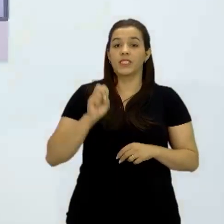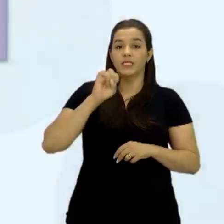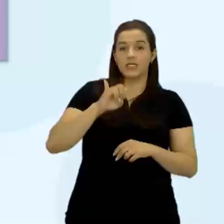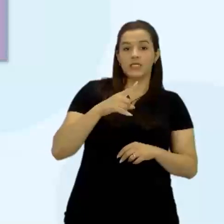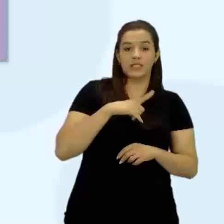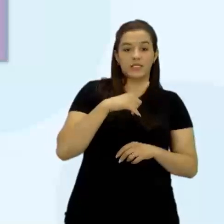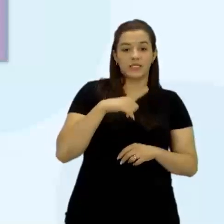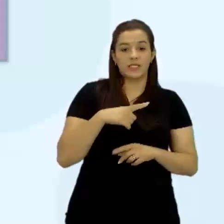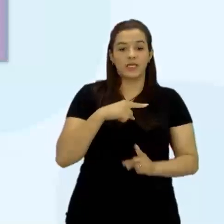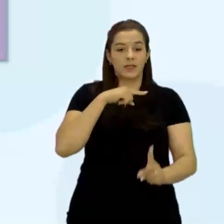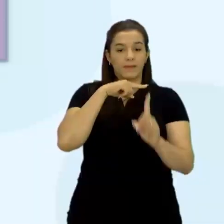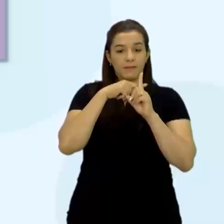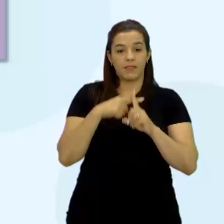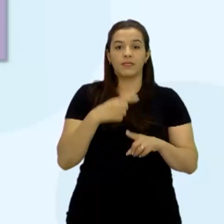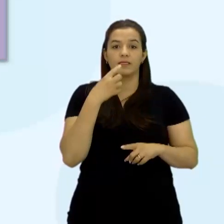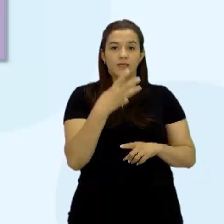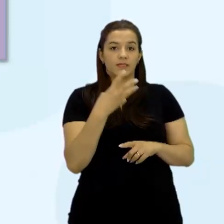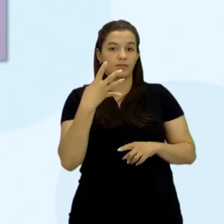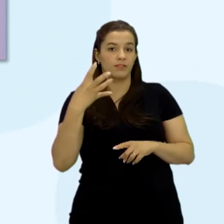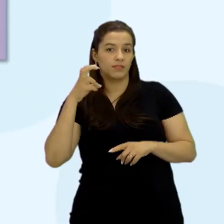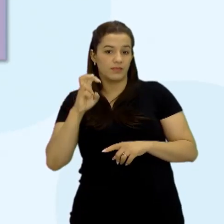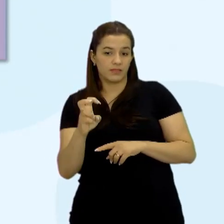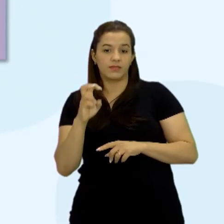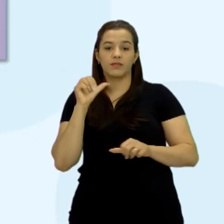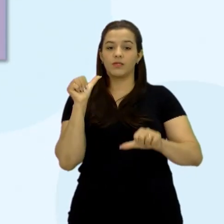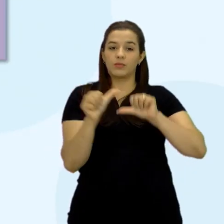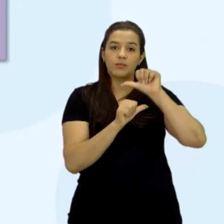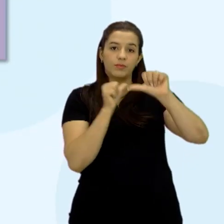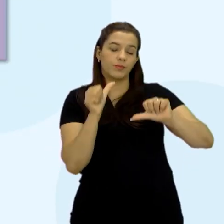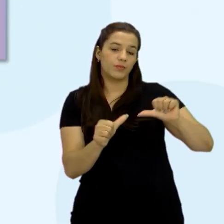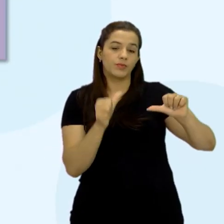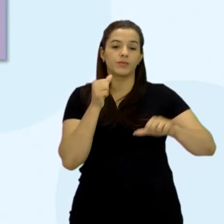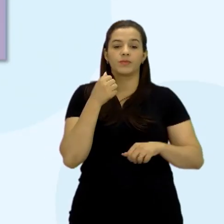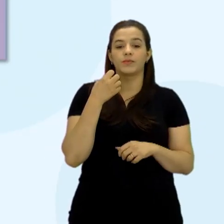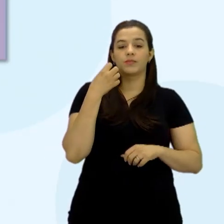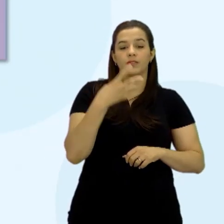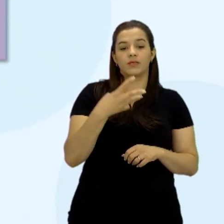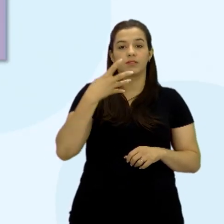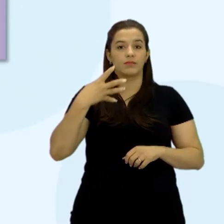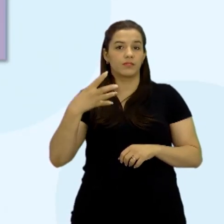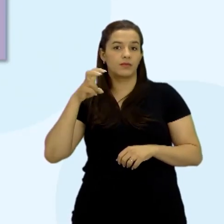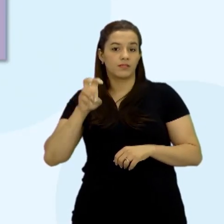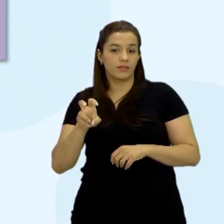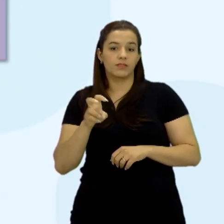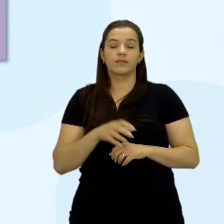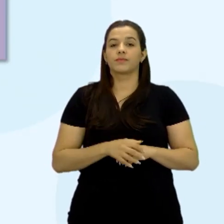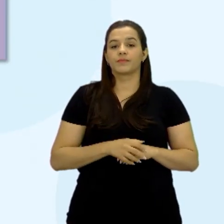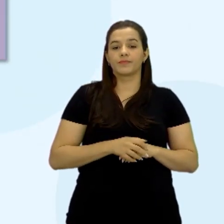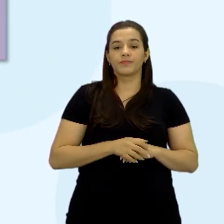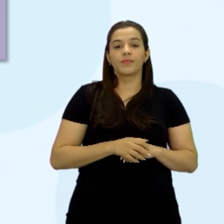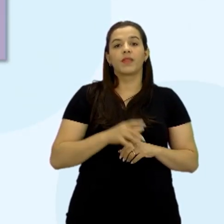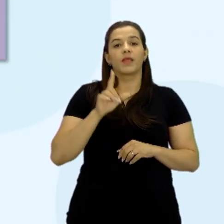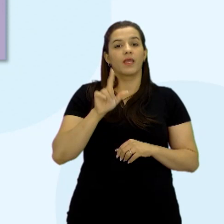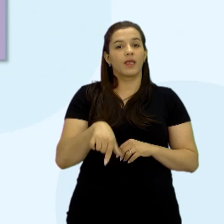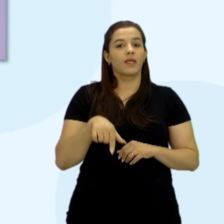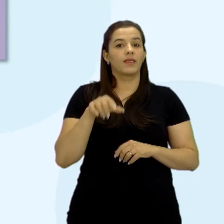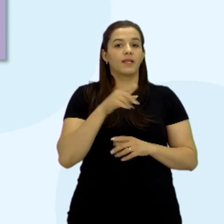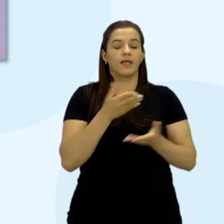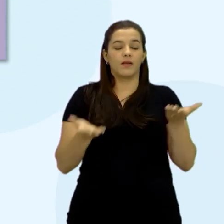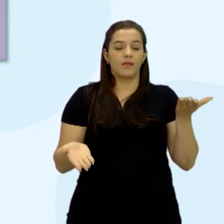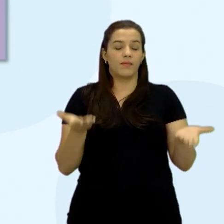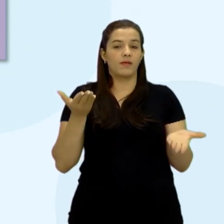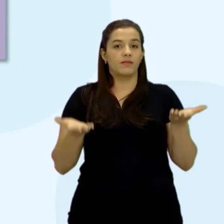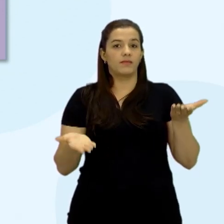lá o mais 345, eu vou subtrair o 345 dos dois lados, óbvio, porque é uma